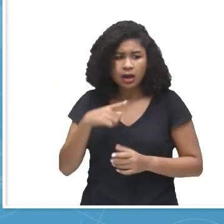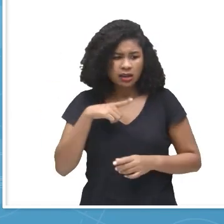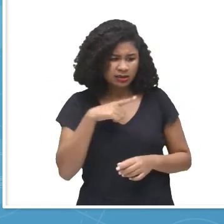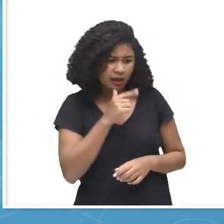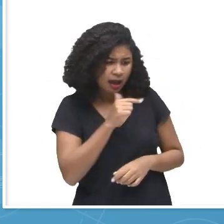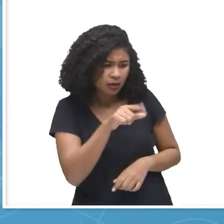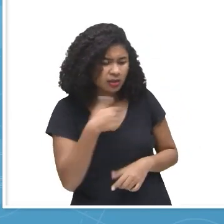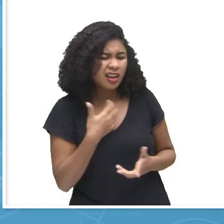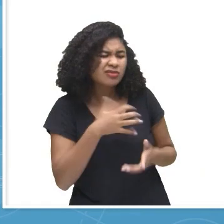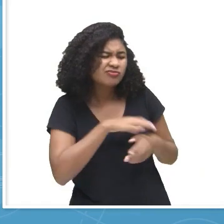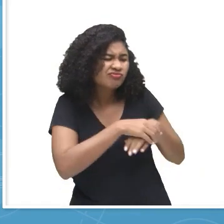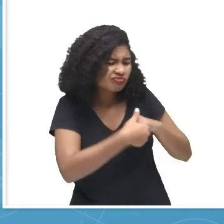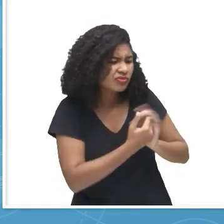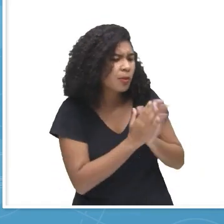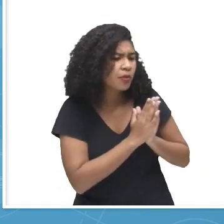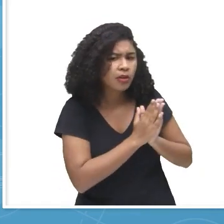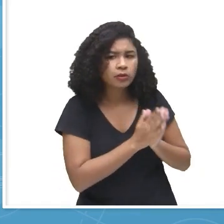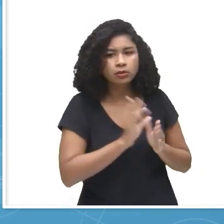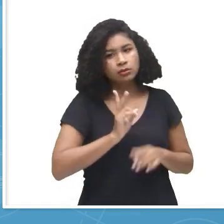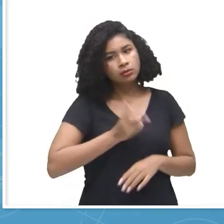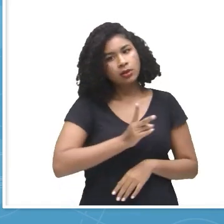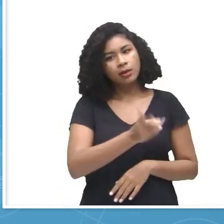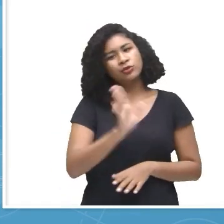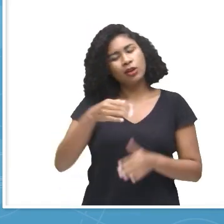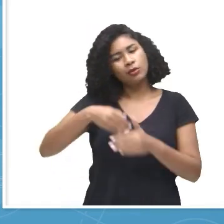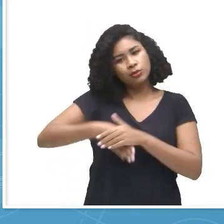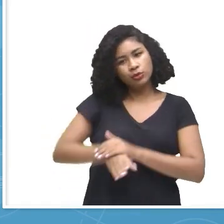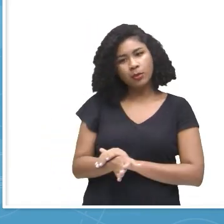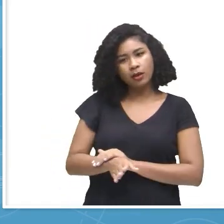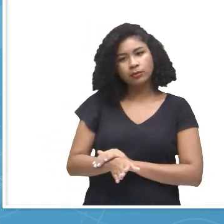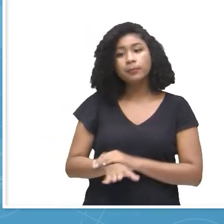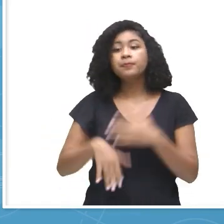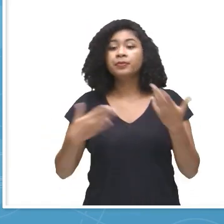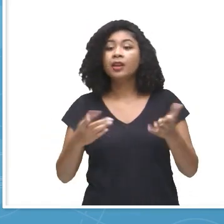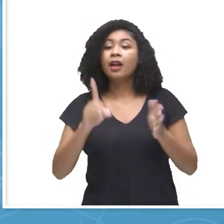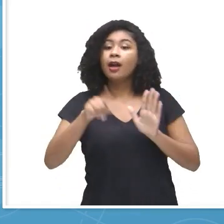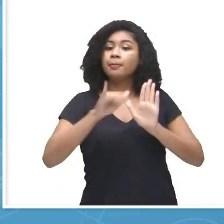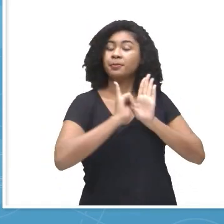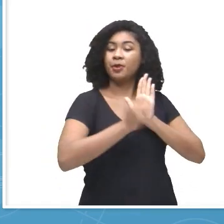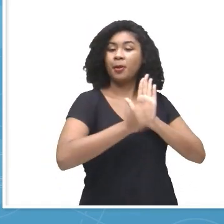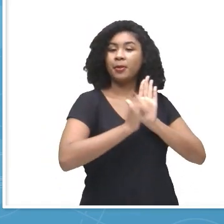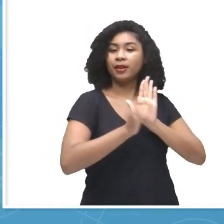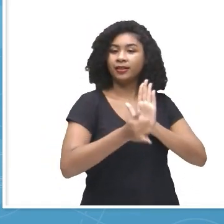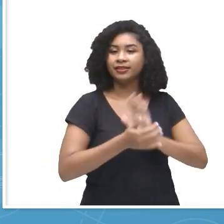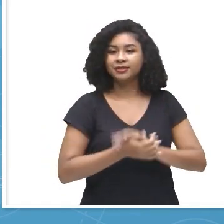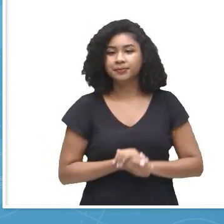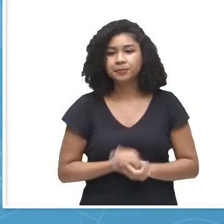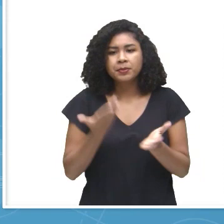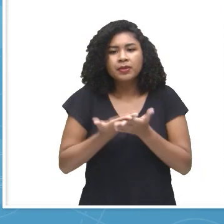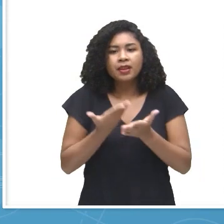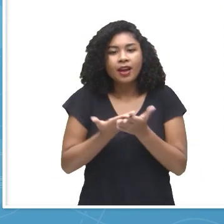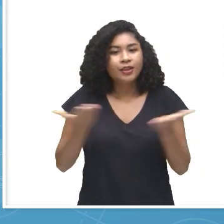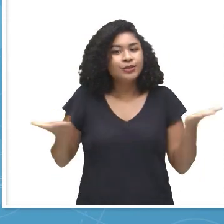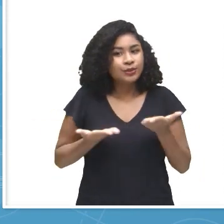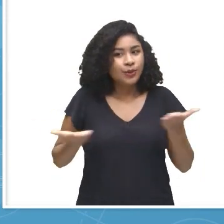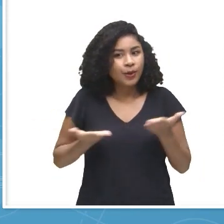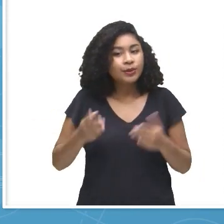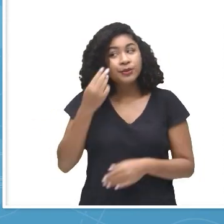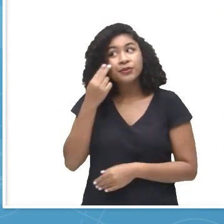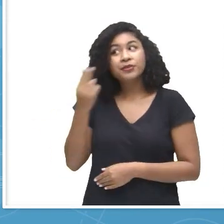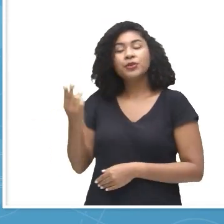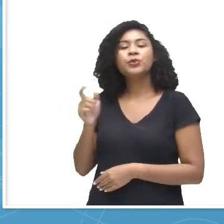isso, fazendo a propaganda. Então, a gente viu na aula de hoje a questão do desenho